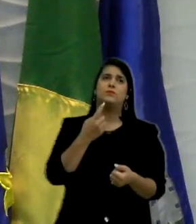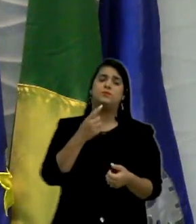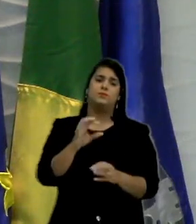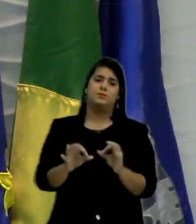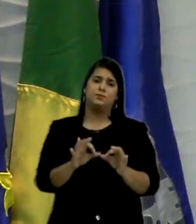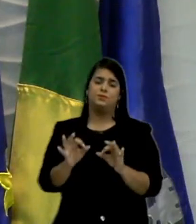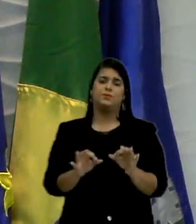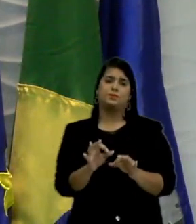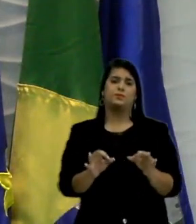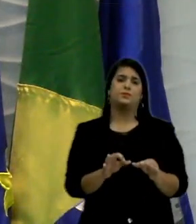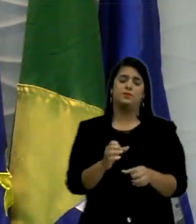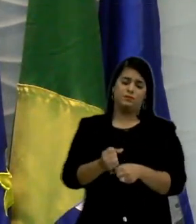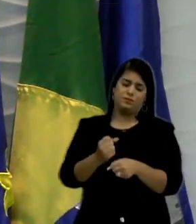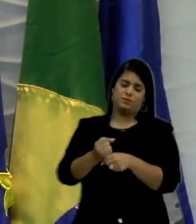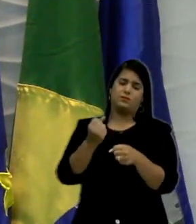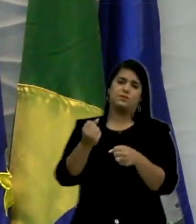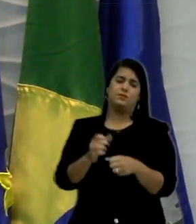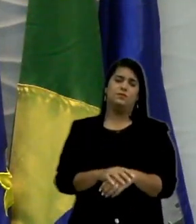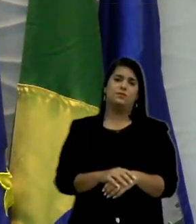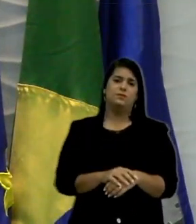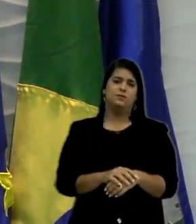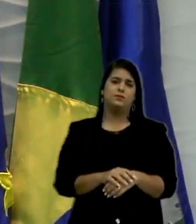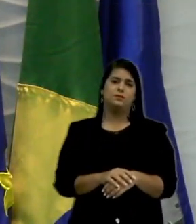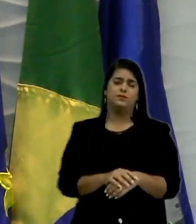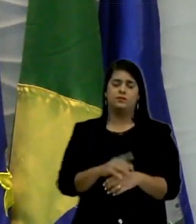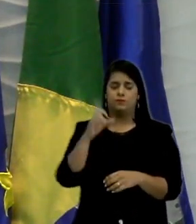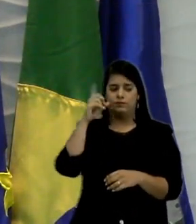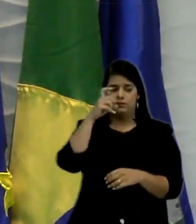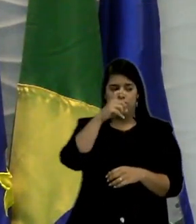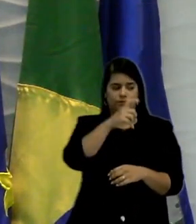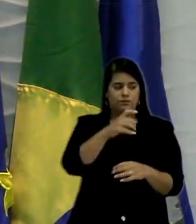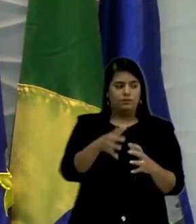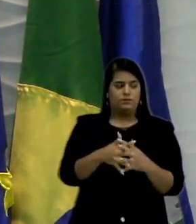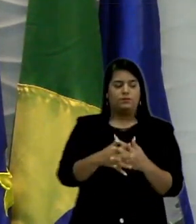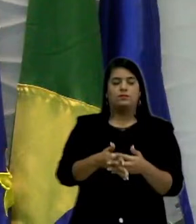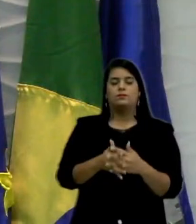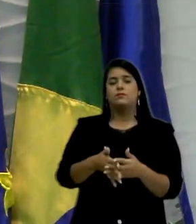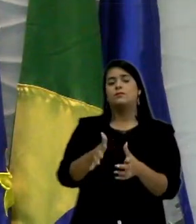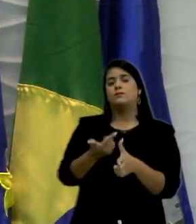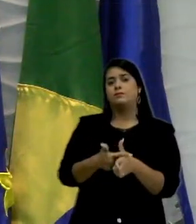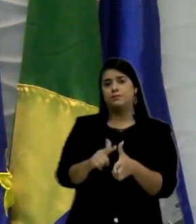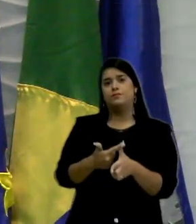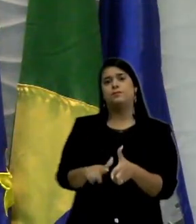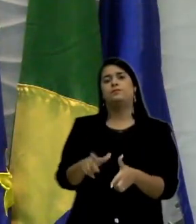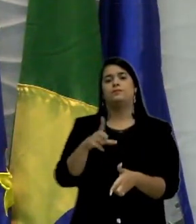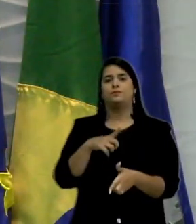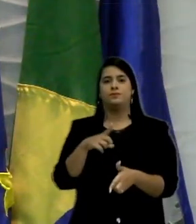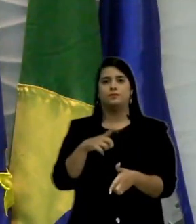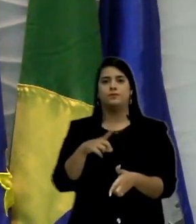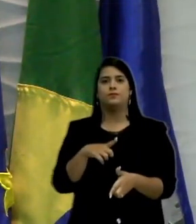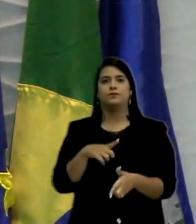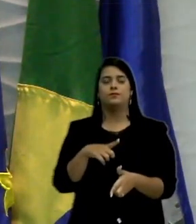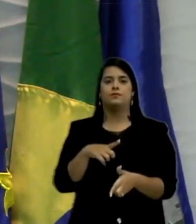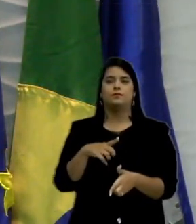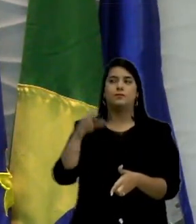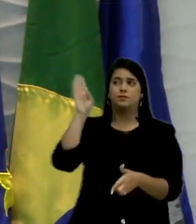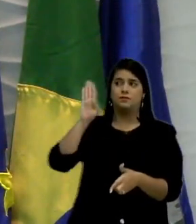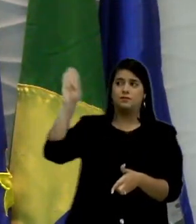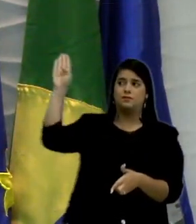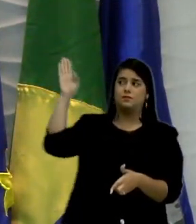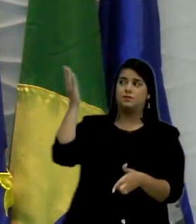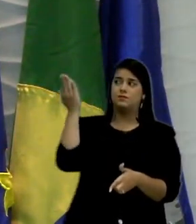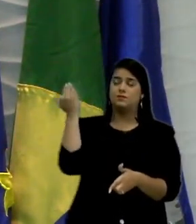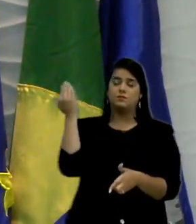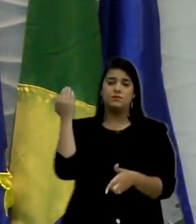carro. Então, é um problema que a gente tinha na gestão anterior, que foi sanado já